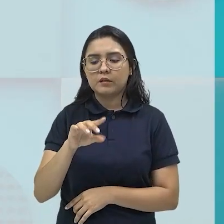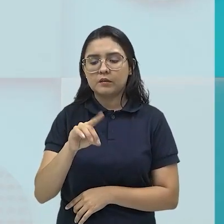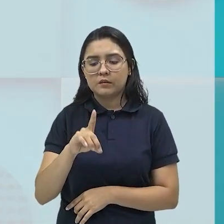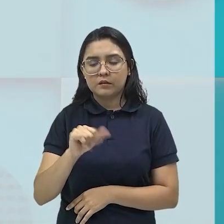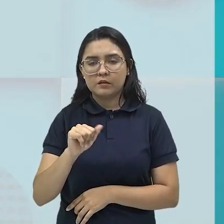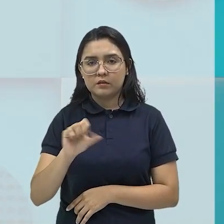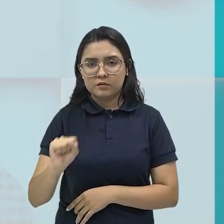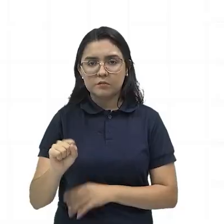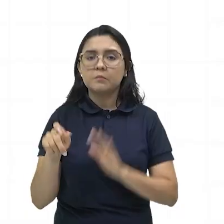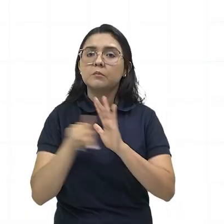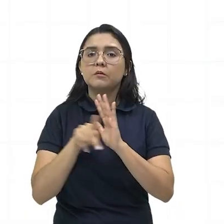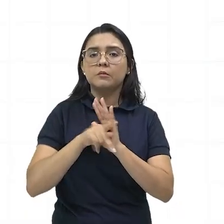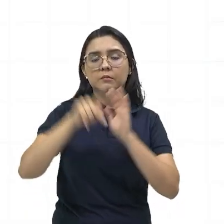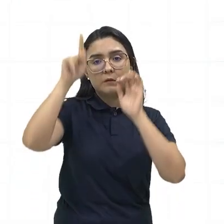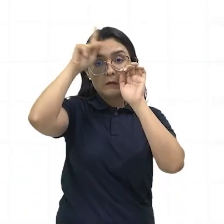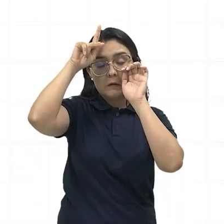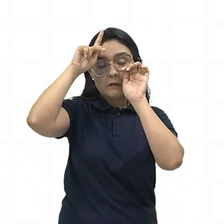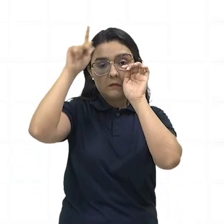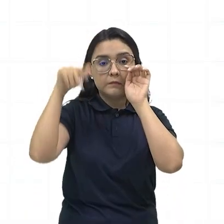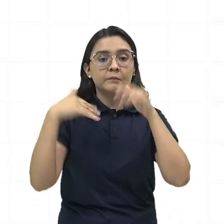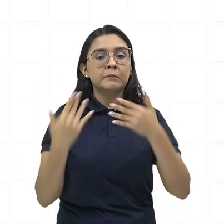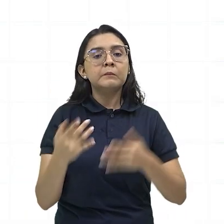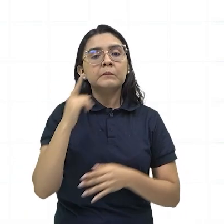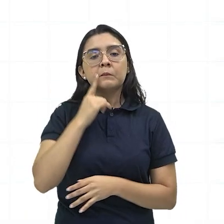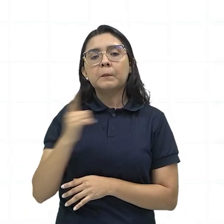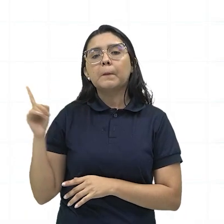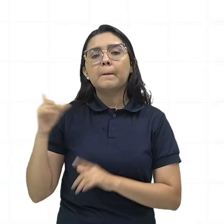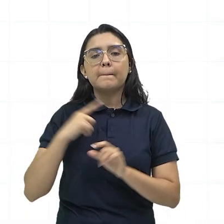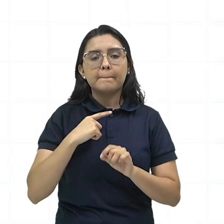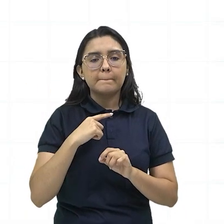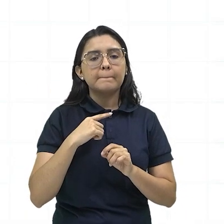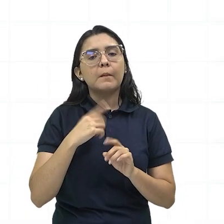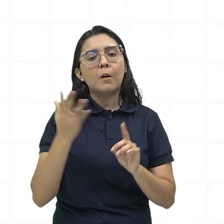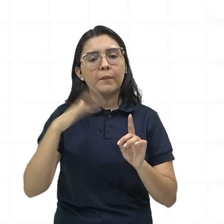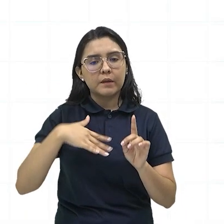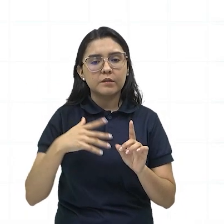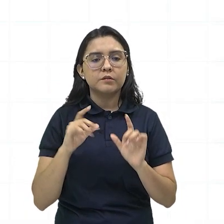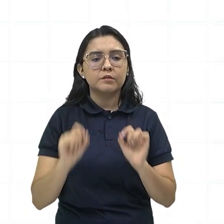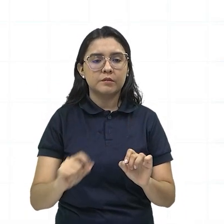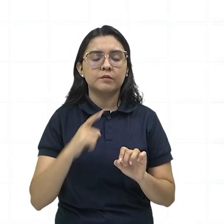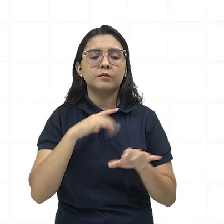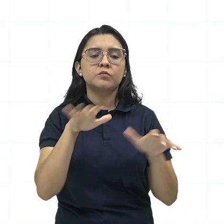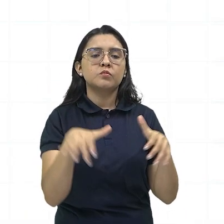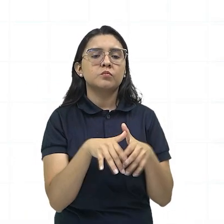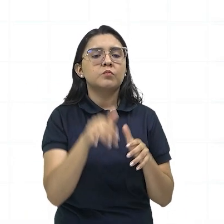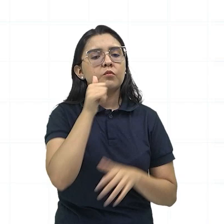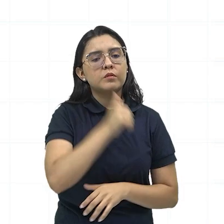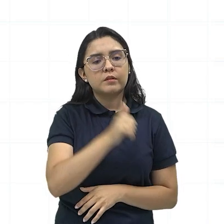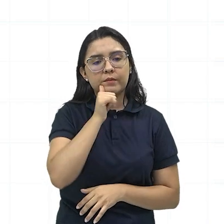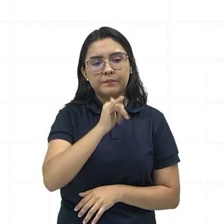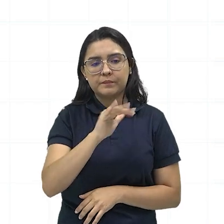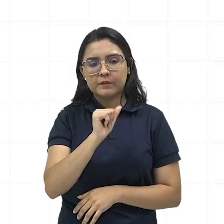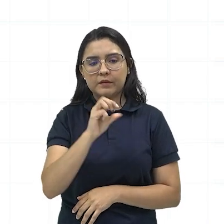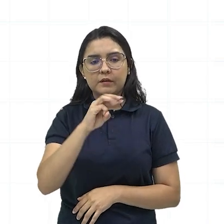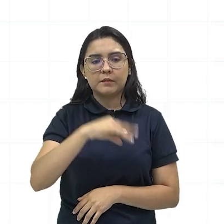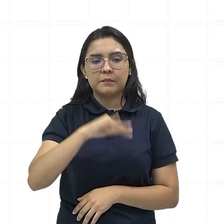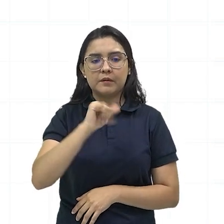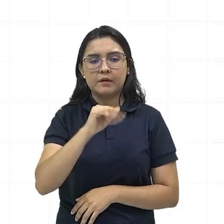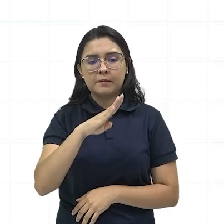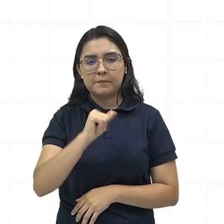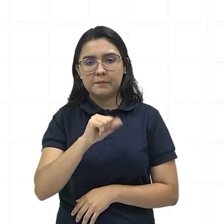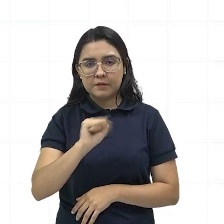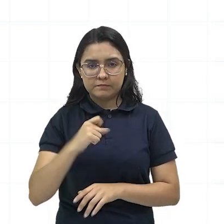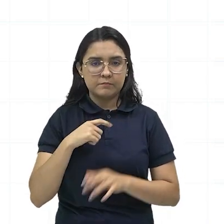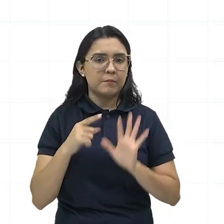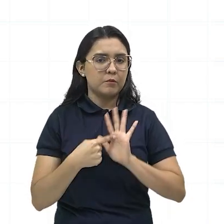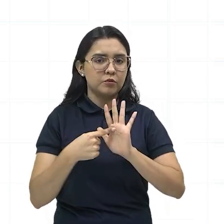acompanhem comigo aqui a homenagem do Boi Bumbá Garantido às guerreiras e camiabas, que são retratadas lá no vídeo, essas mulheres